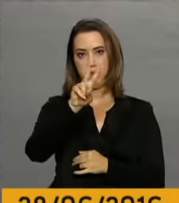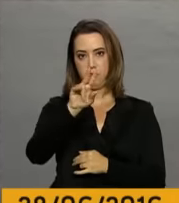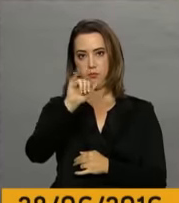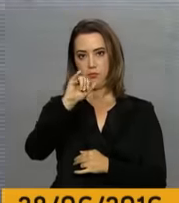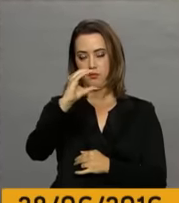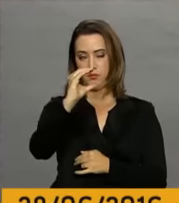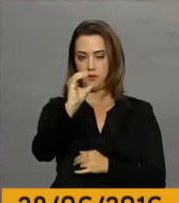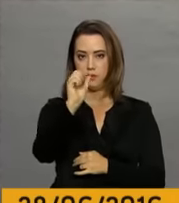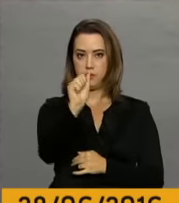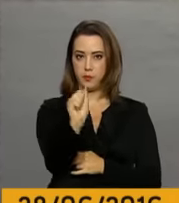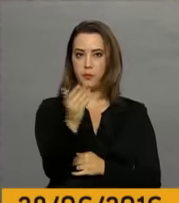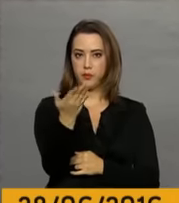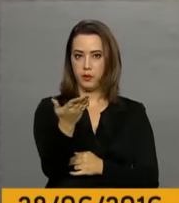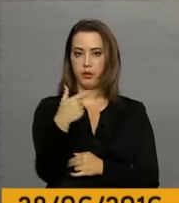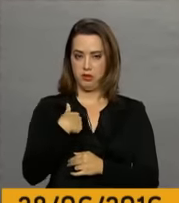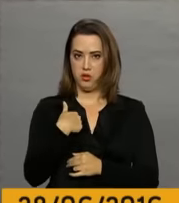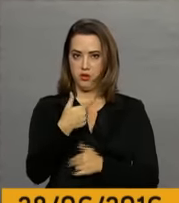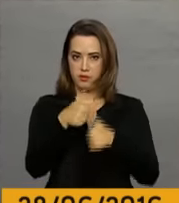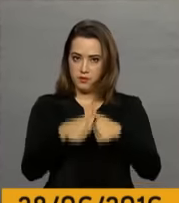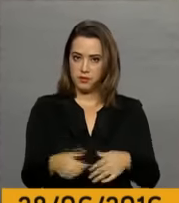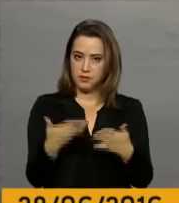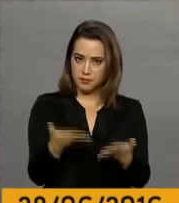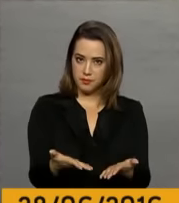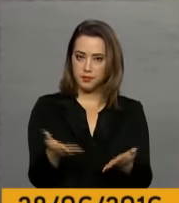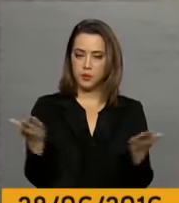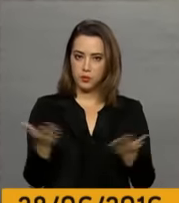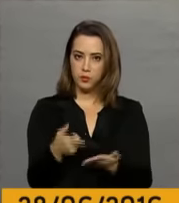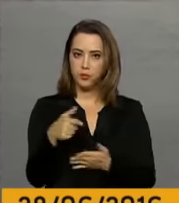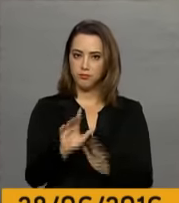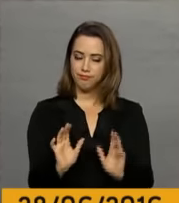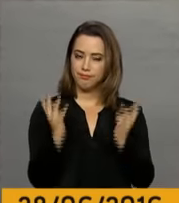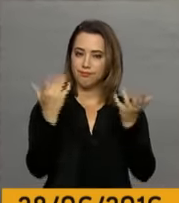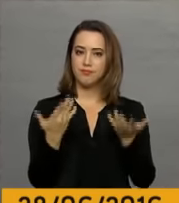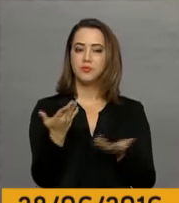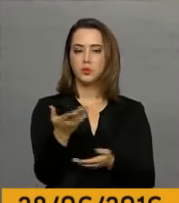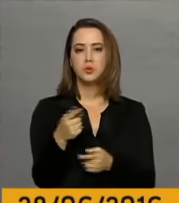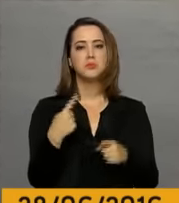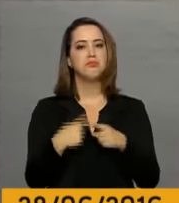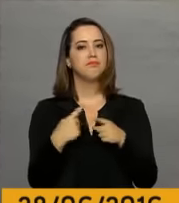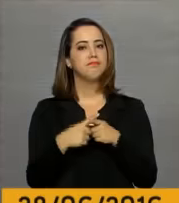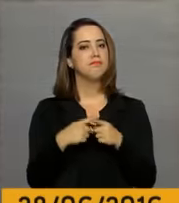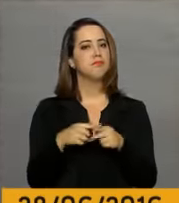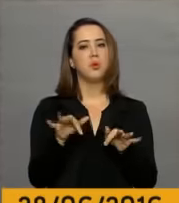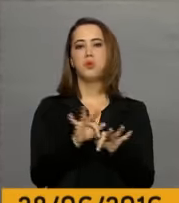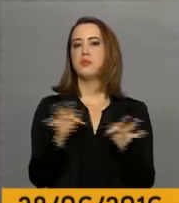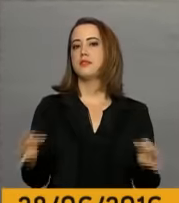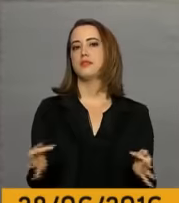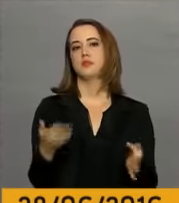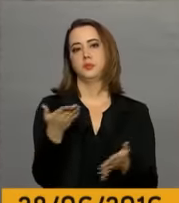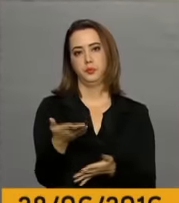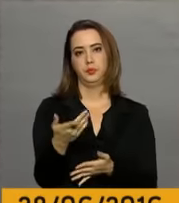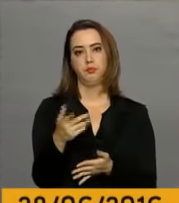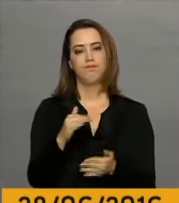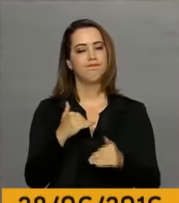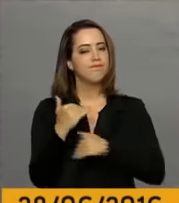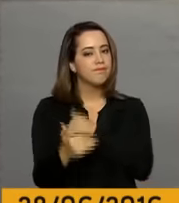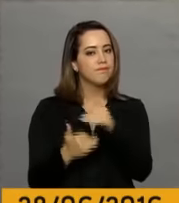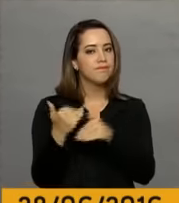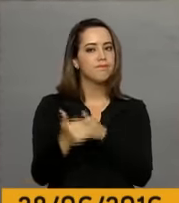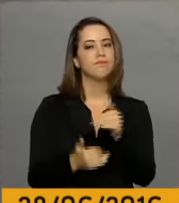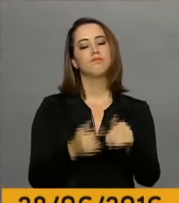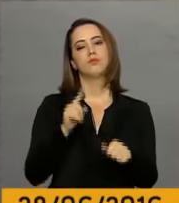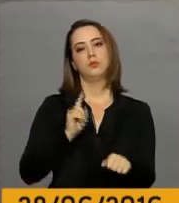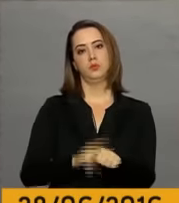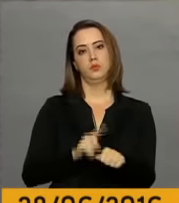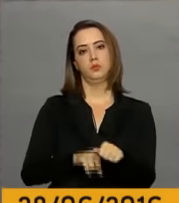presente nesta solenidade por uma razão Angela ao longo do tempo